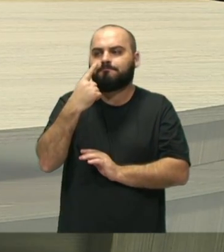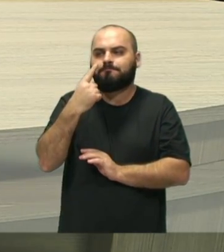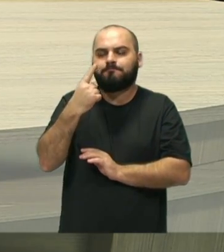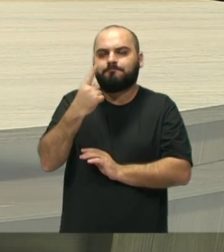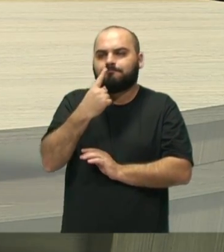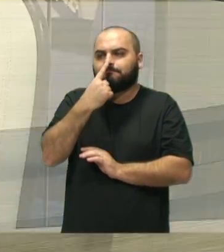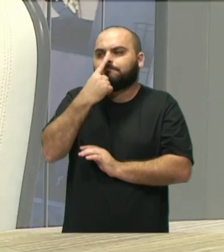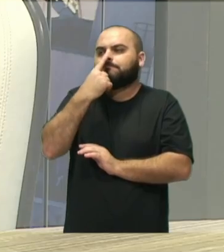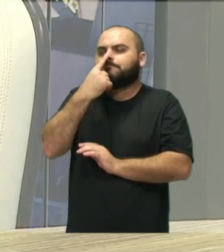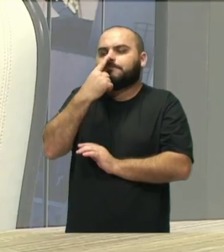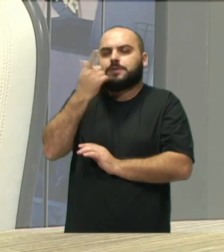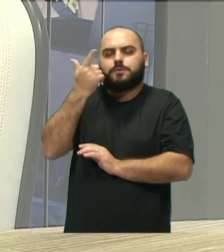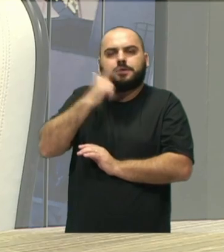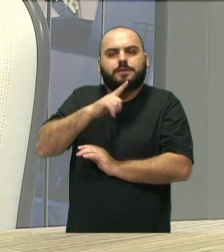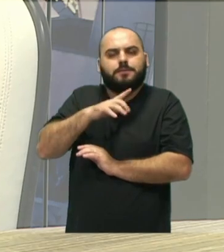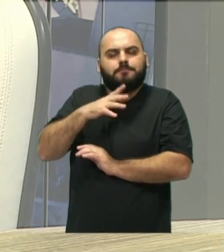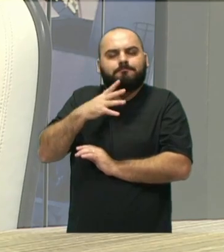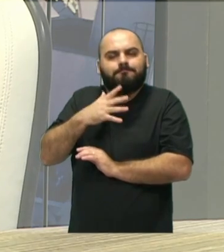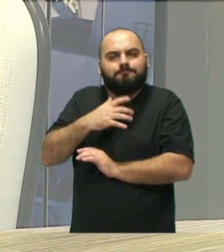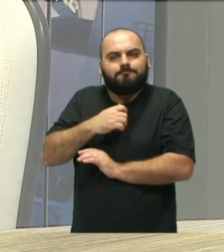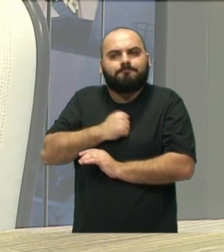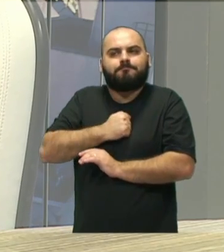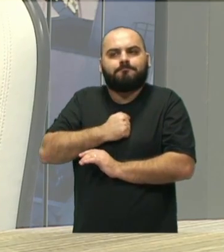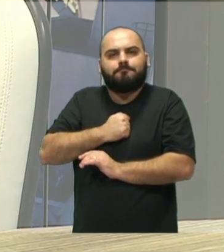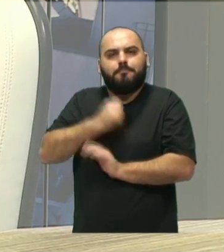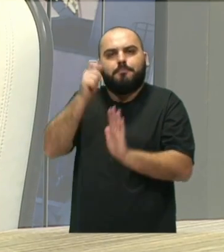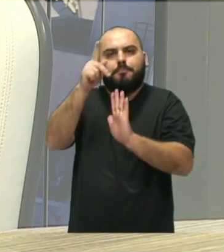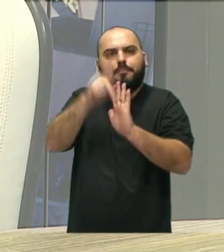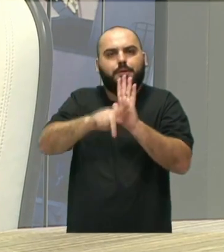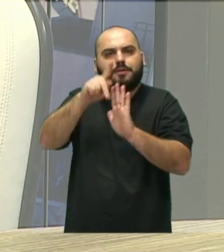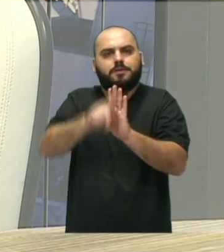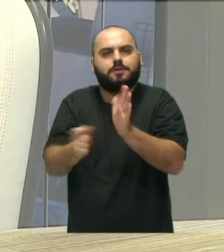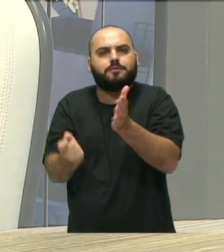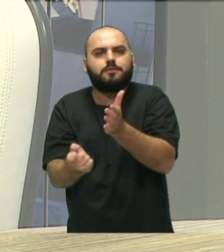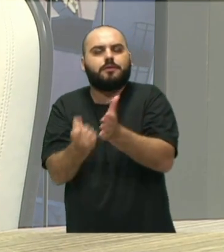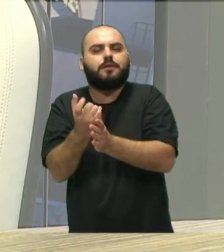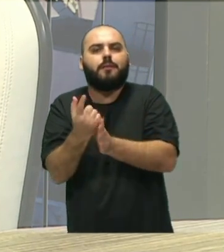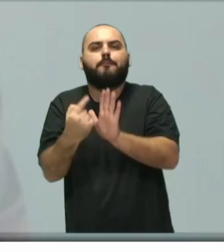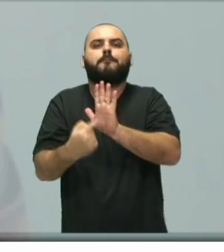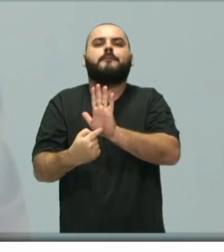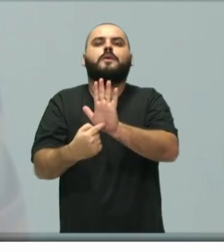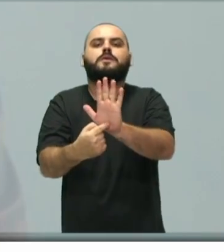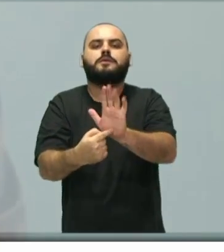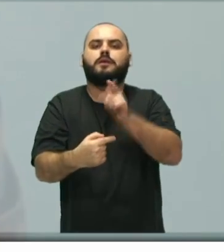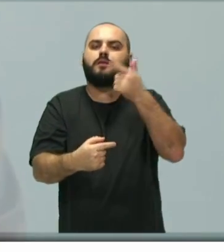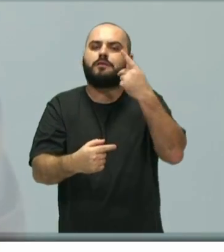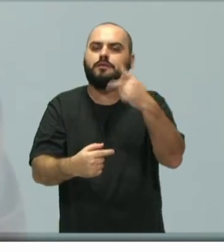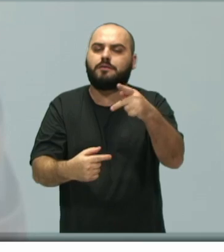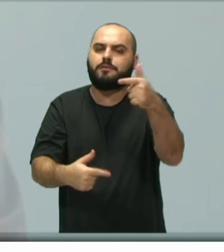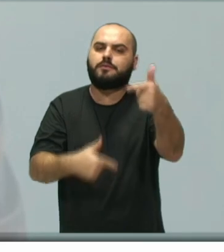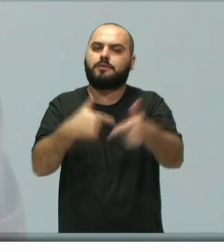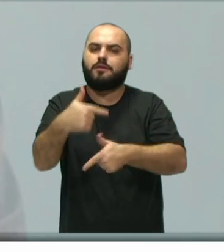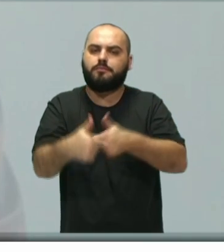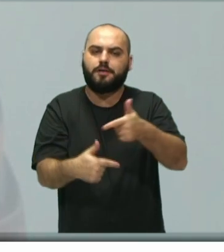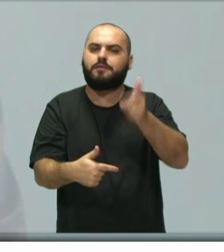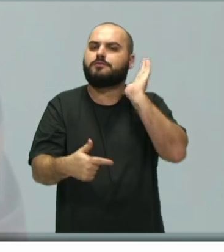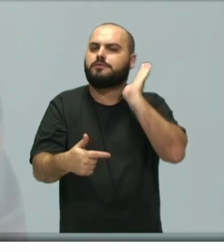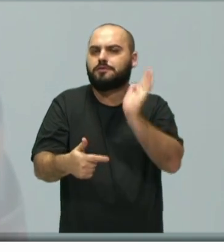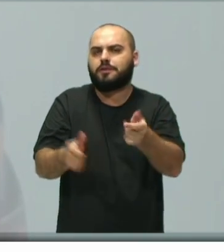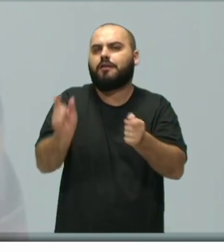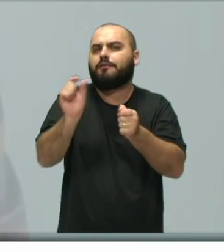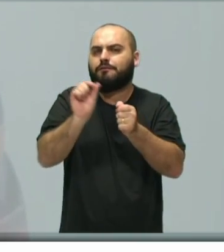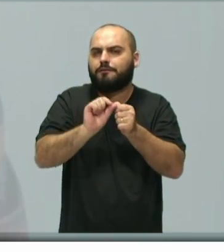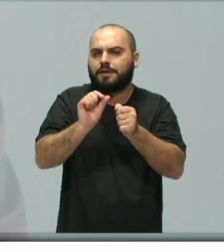esse projeto, a querer publicar, mostrar realmente para as pessoas o trabalho que você já fazia há muito tempo com